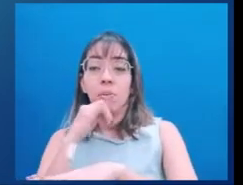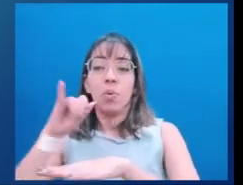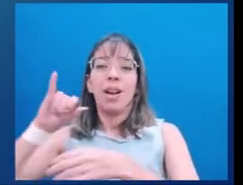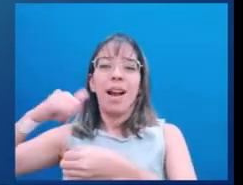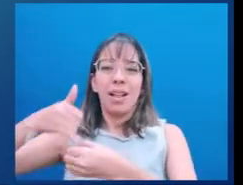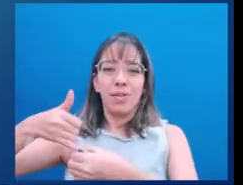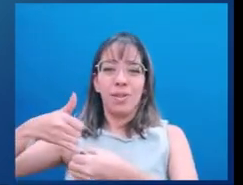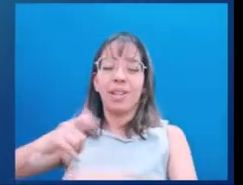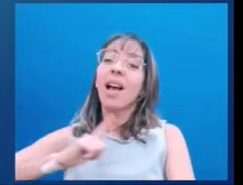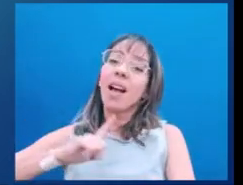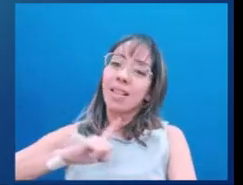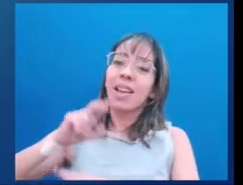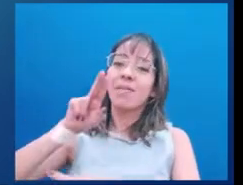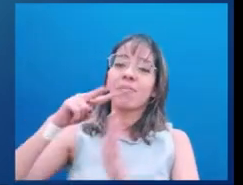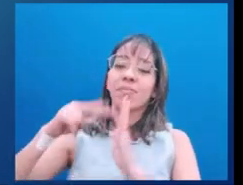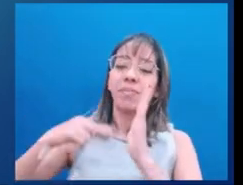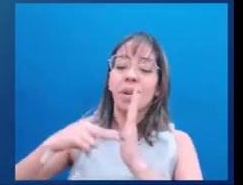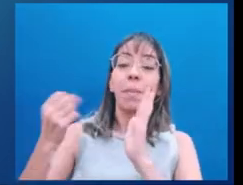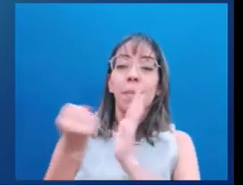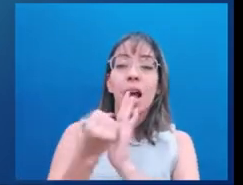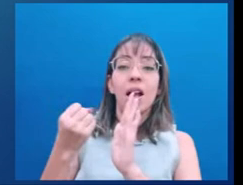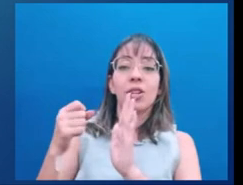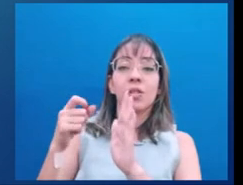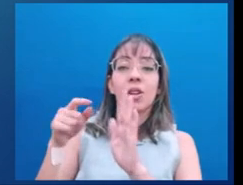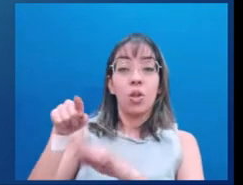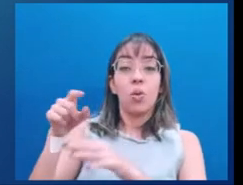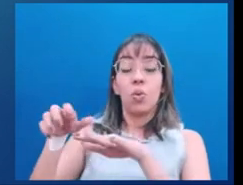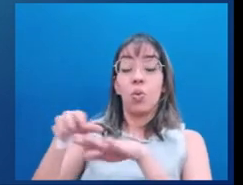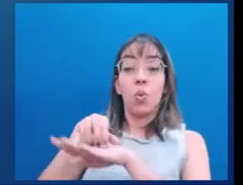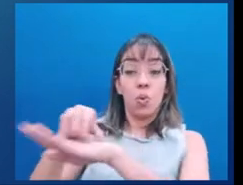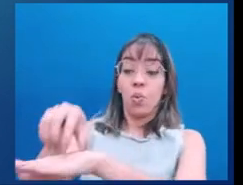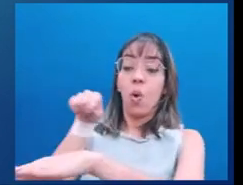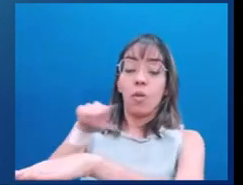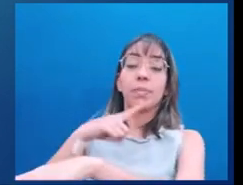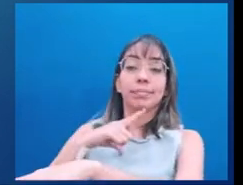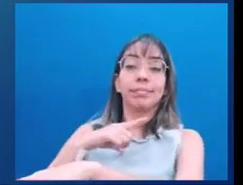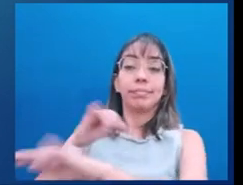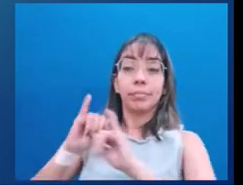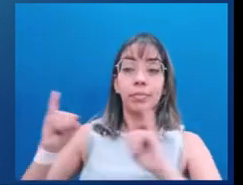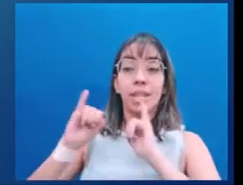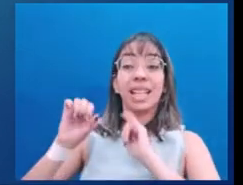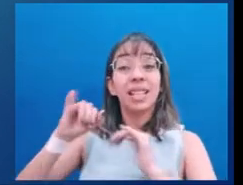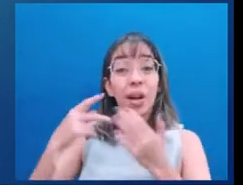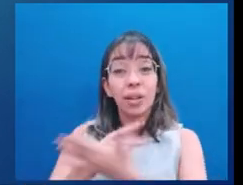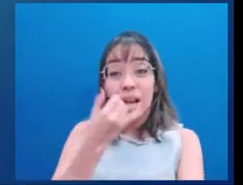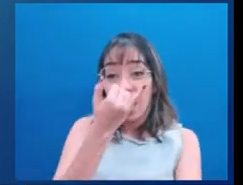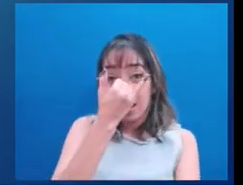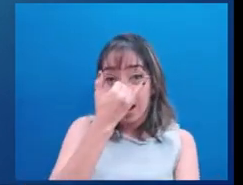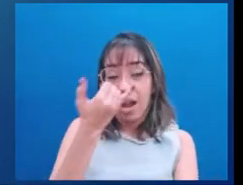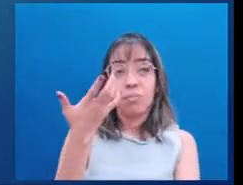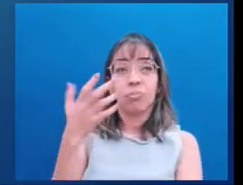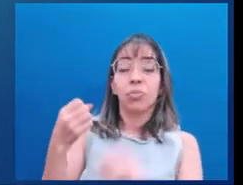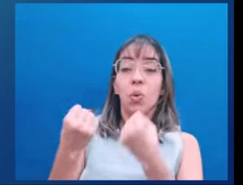né, que a gente vê combustíveis, por exemplo, esses caminhões têm essa simbologia ali no próprio caminhão, a gente já vê esses pictogramas, porque no